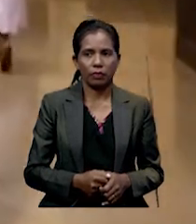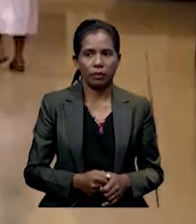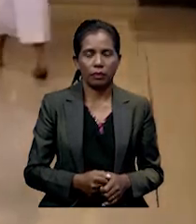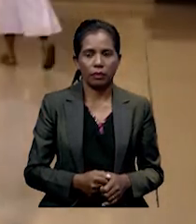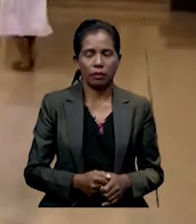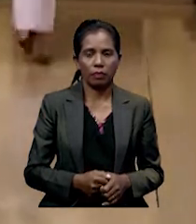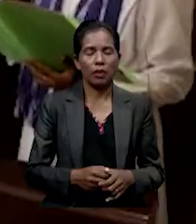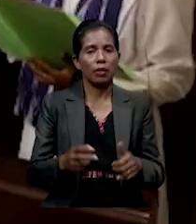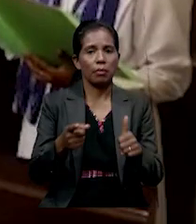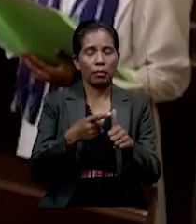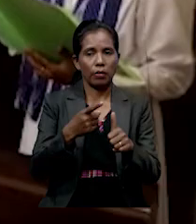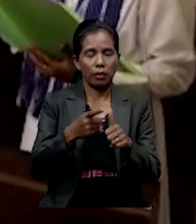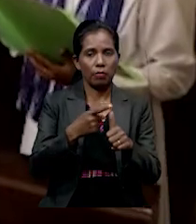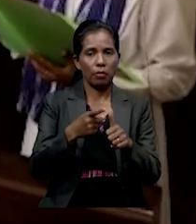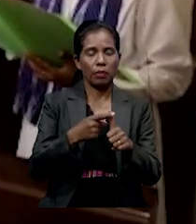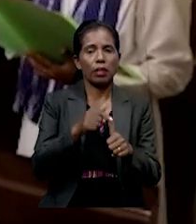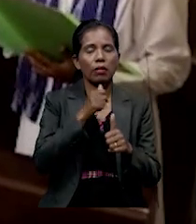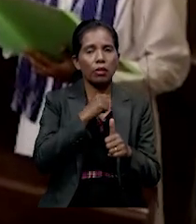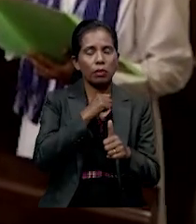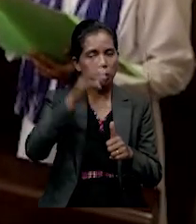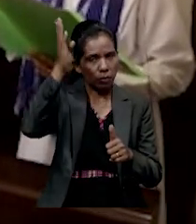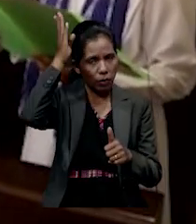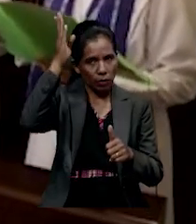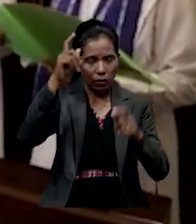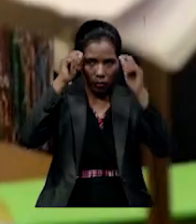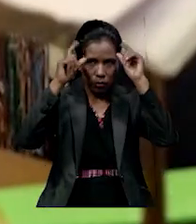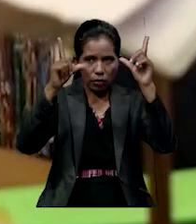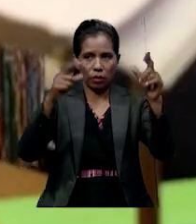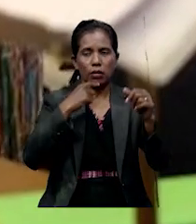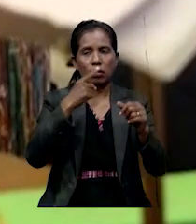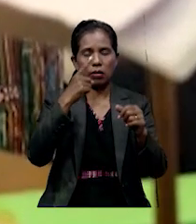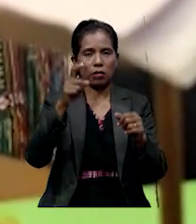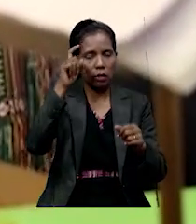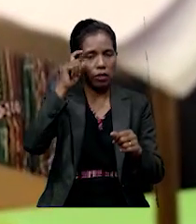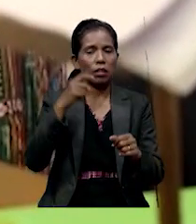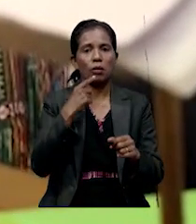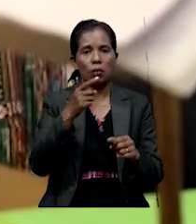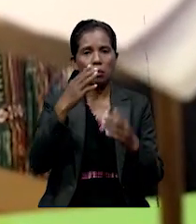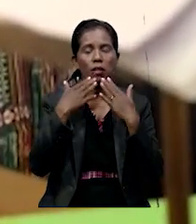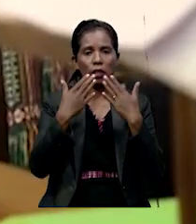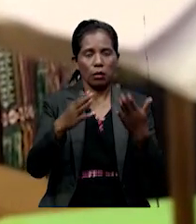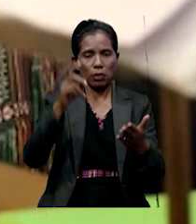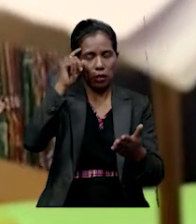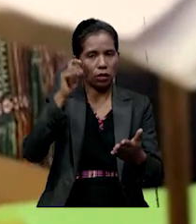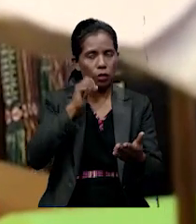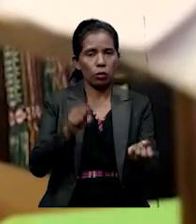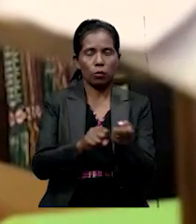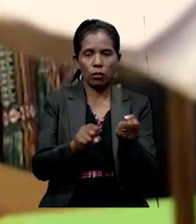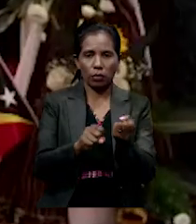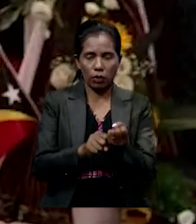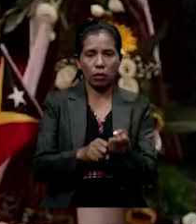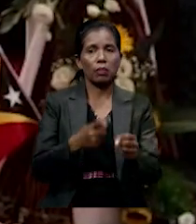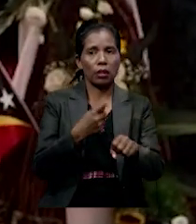Primeiro Cardeal Timor-Leste, Virgilio do Carmo, agradece ba líder nacional Kairala Sanana Gusmão, nebe fo apoio tomak bania durante